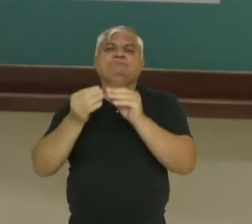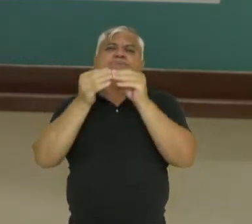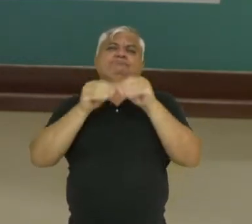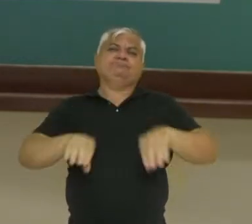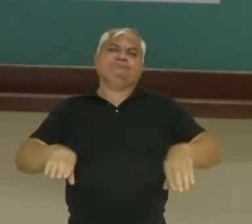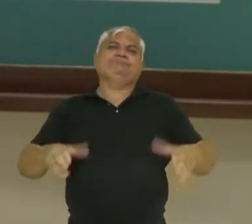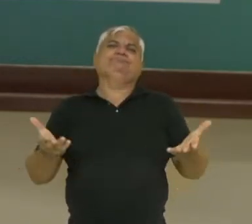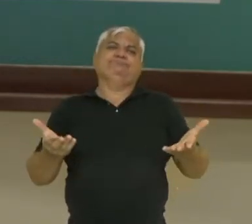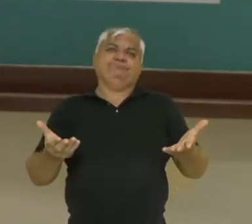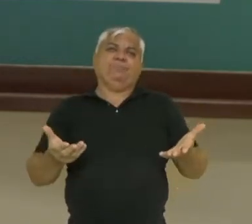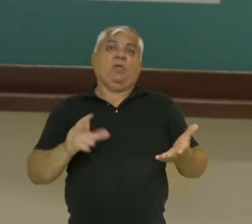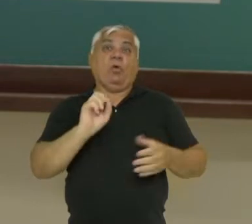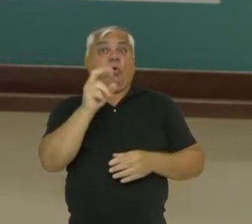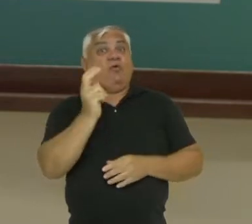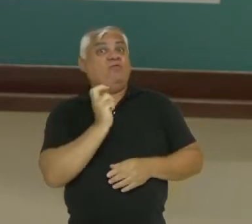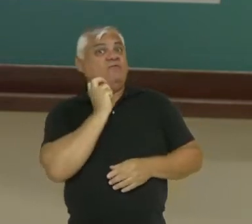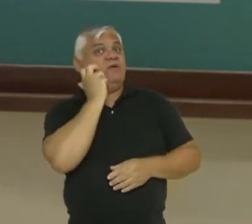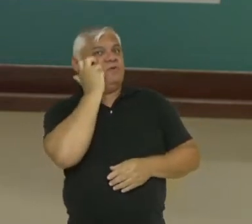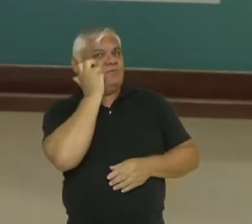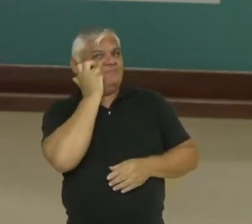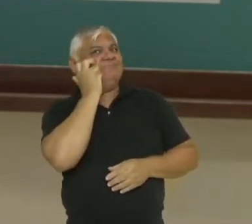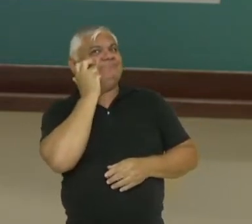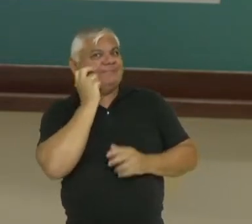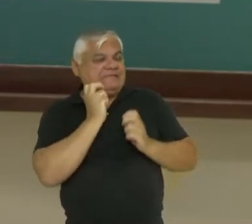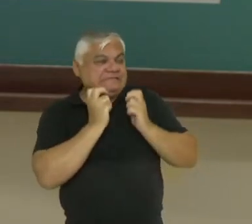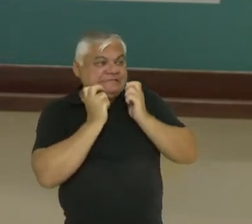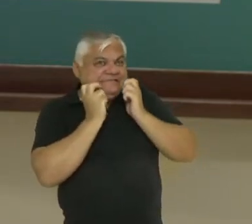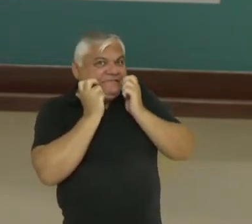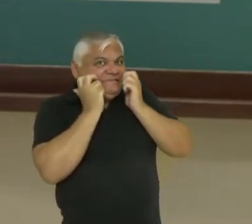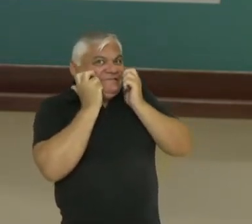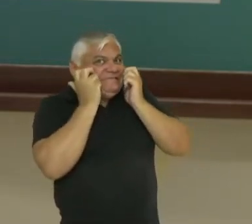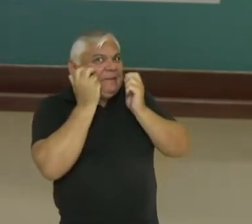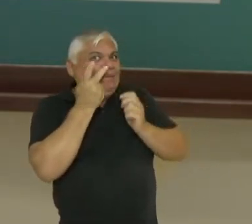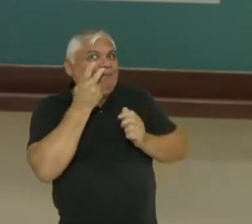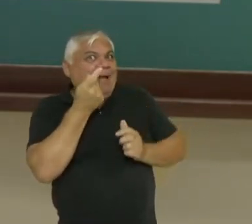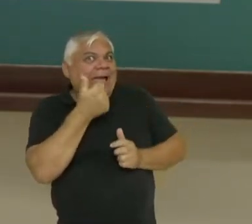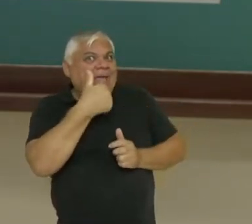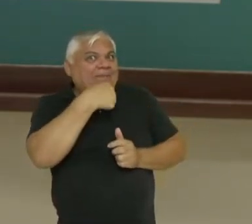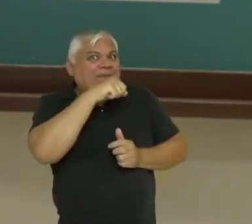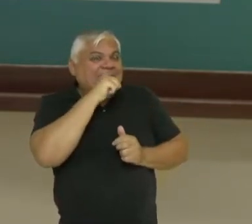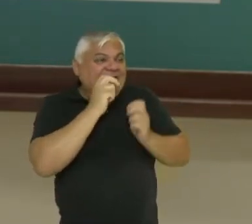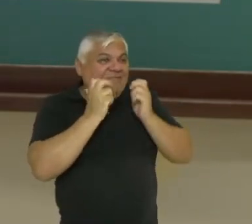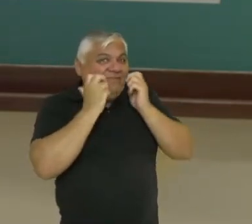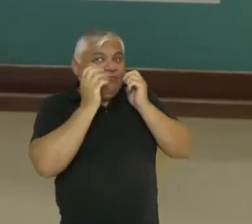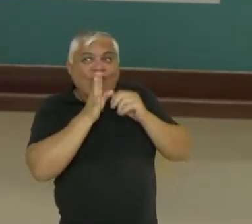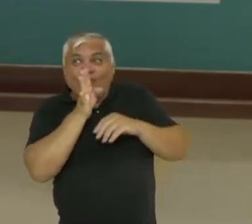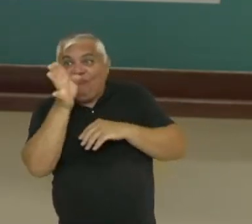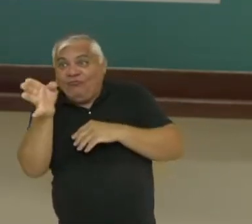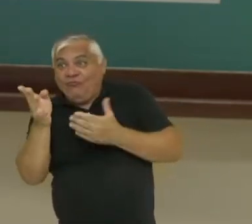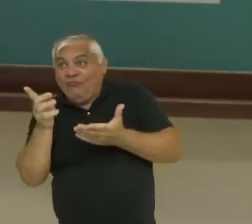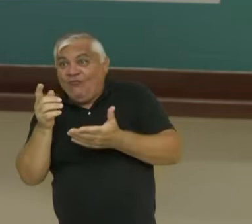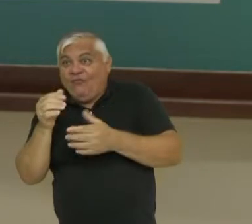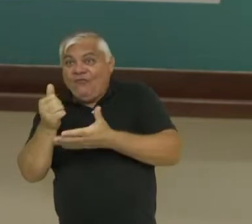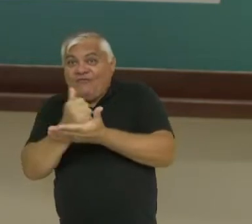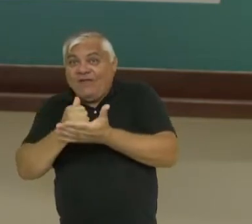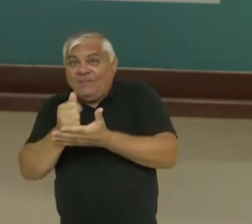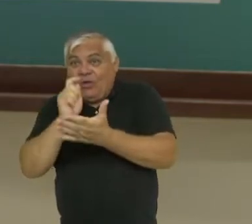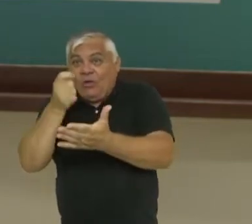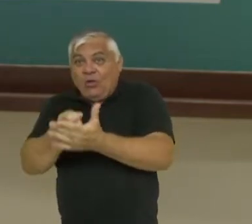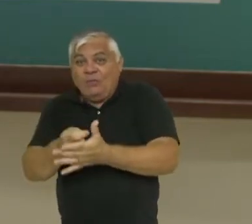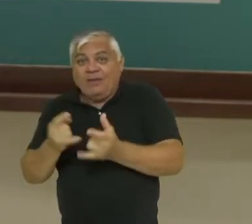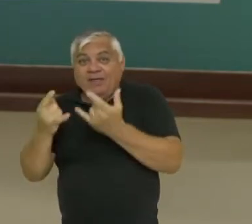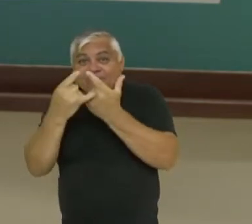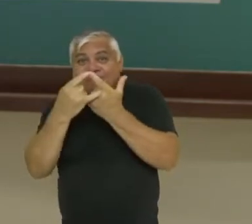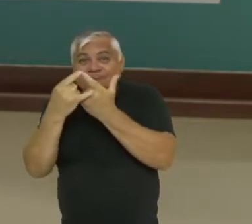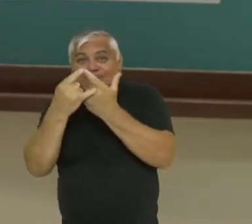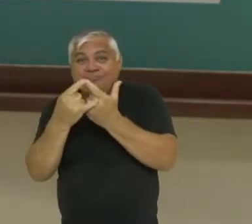utilizando, ou por vergonha também, né? Aí, tenho vergonha de ir na farmácia comprar um preservativo. Ou não tenho